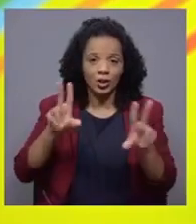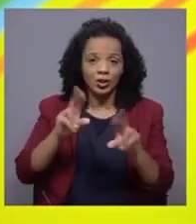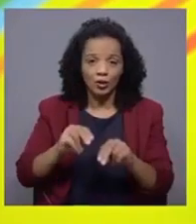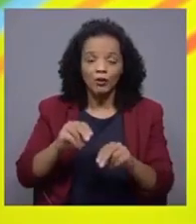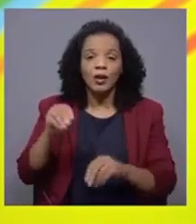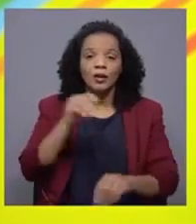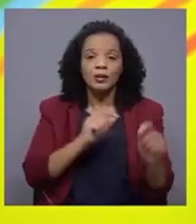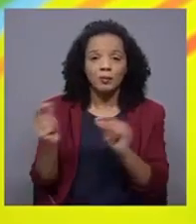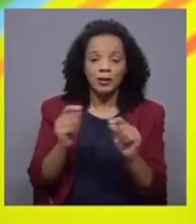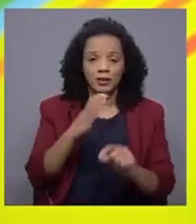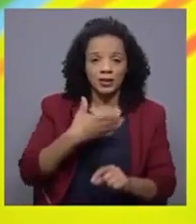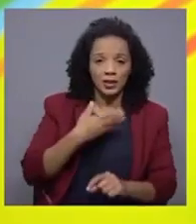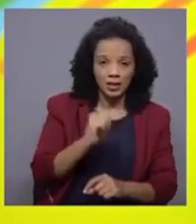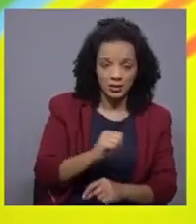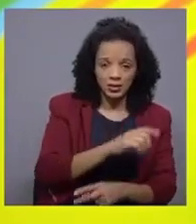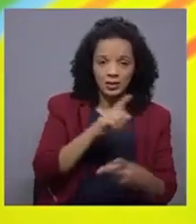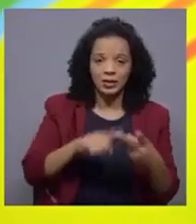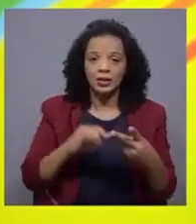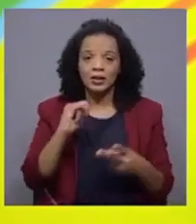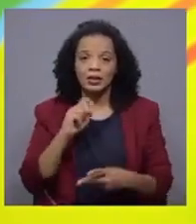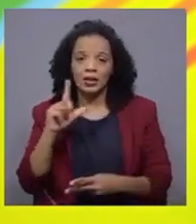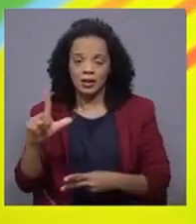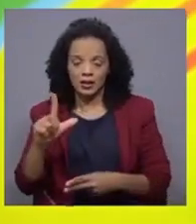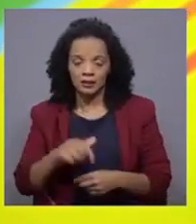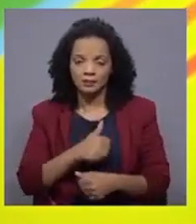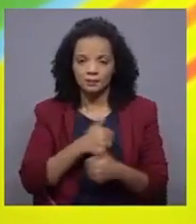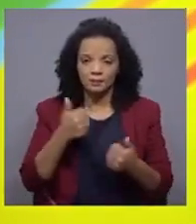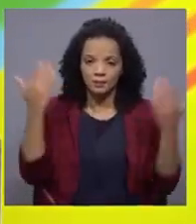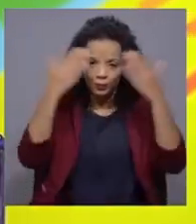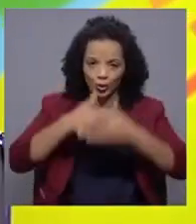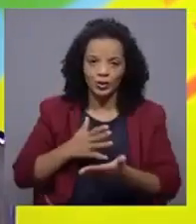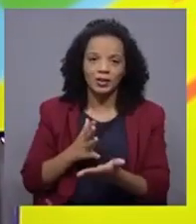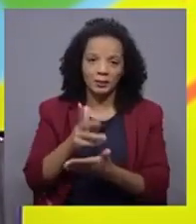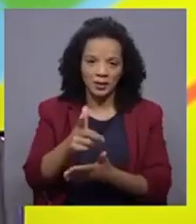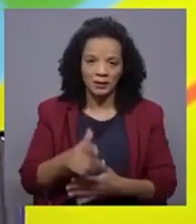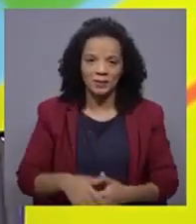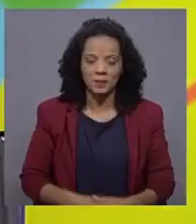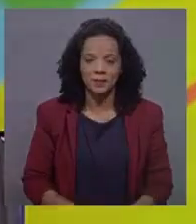desta vez entre o CDS e a Iniciativa Liberal. Fique bem, boa noite, até amanhã.